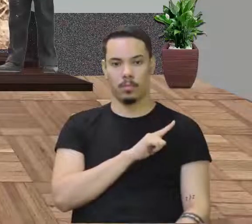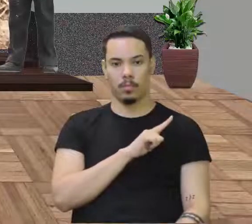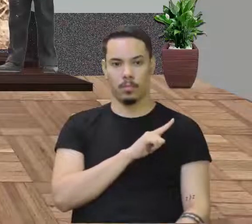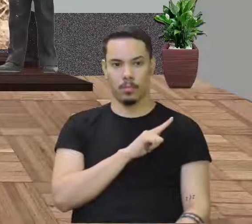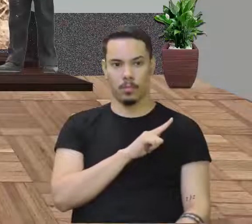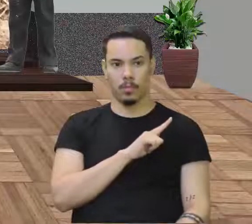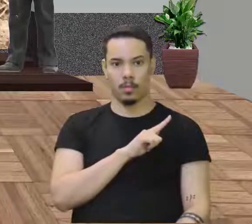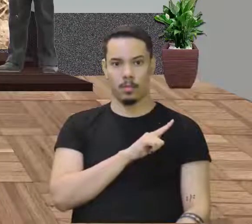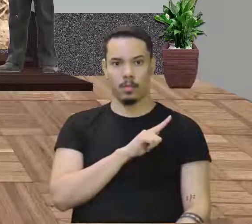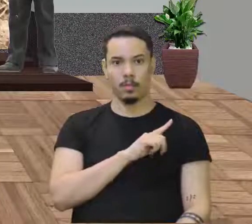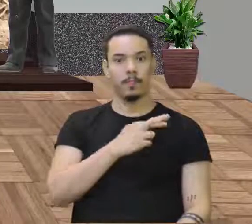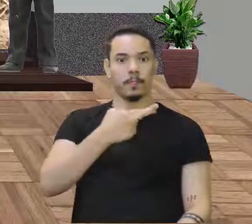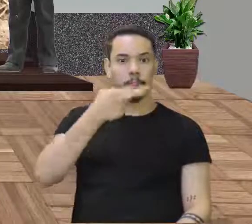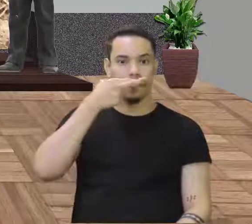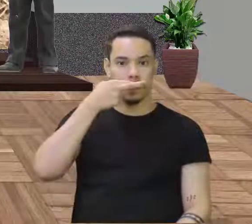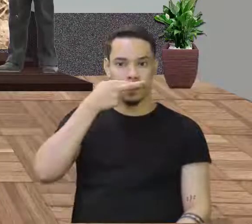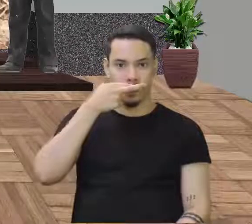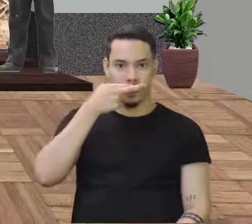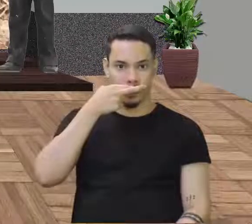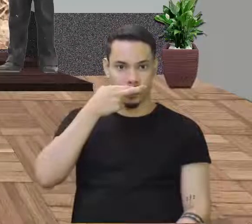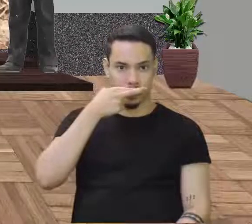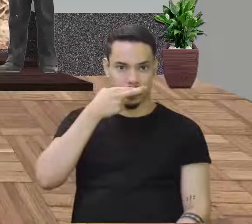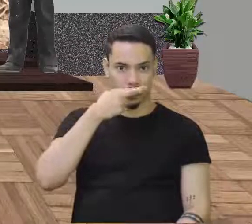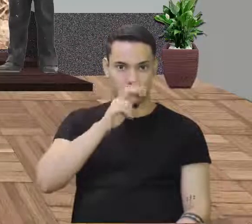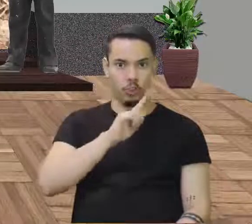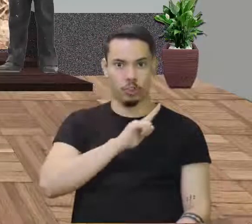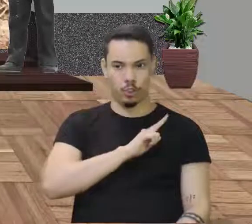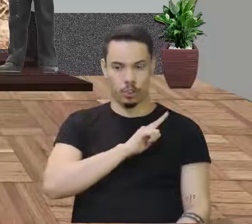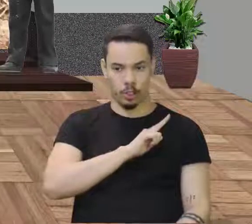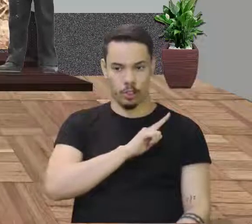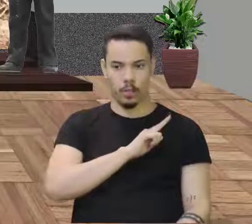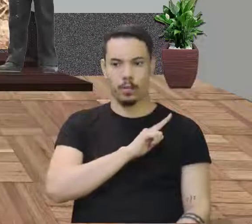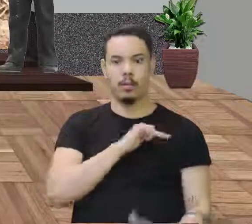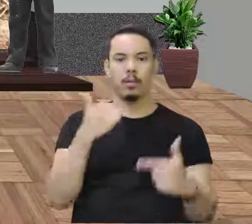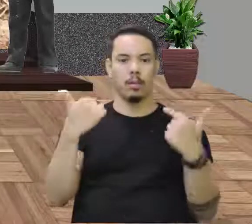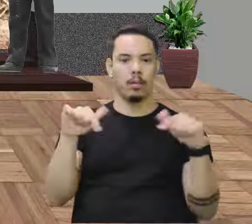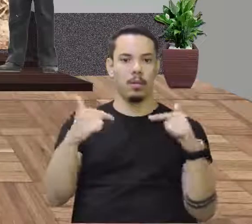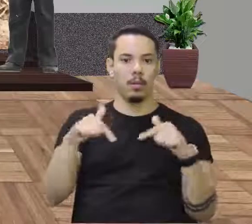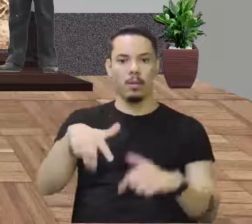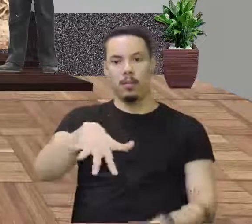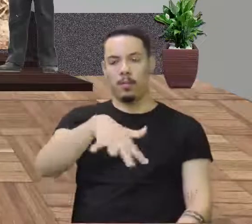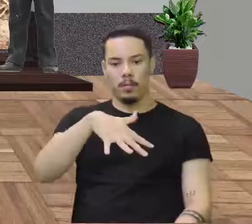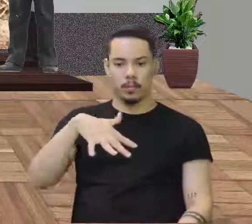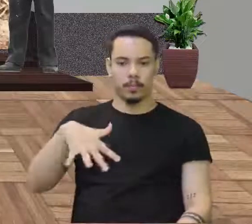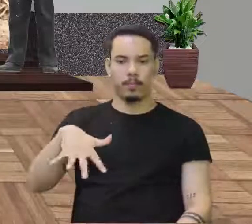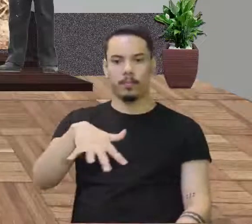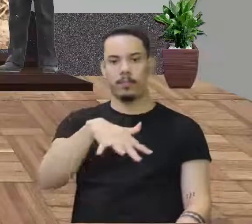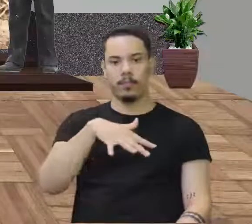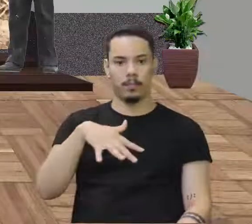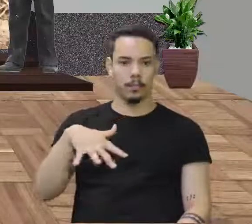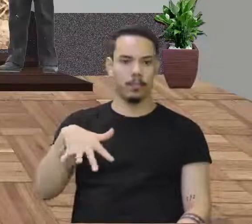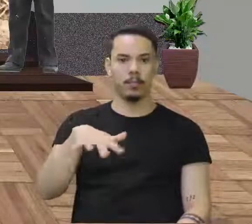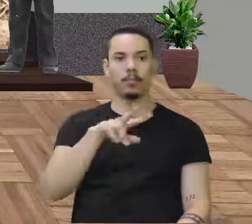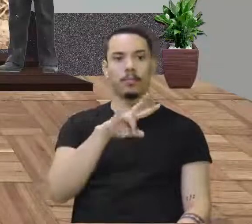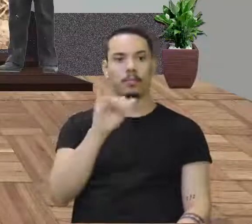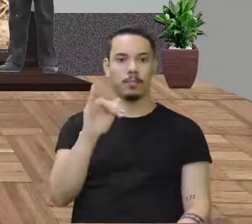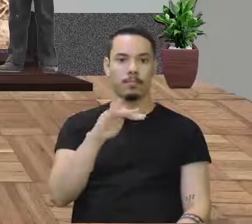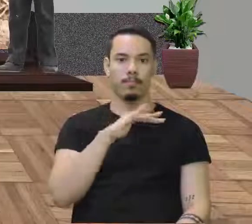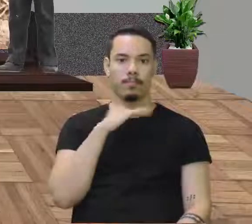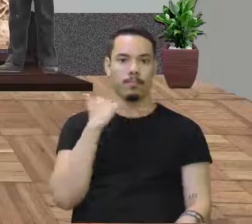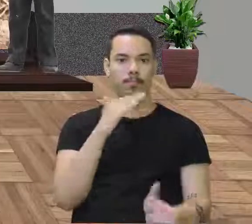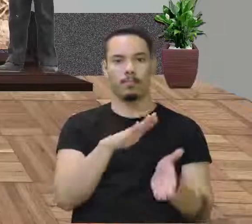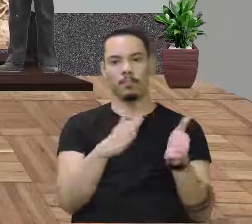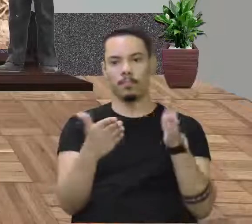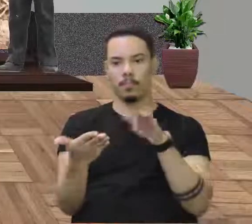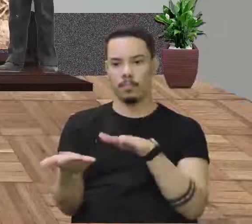do Rondon, o Major Amarantes, que era genro do Rondon, e trabalhava aqui nessa região, vai sofrer um acidente e vai